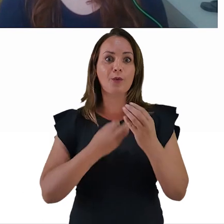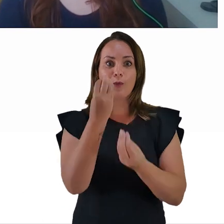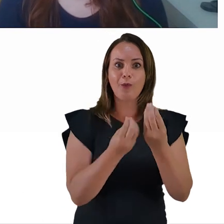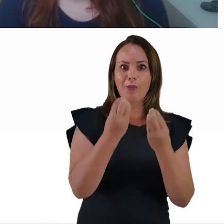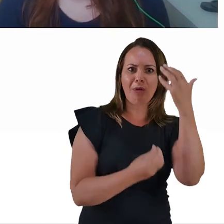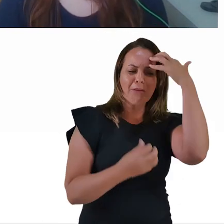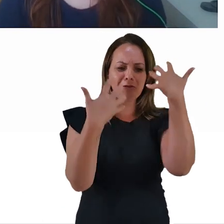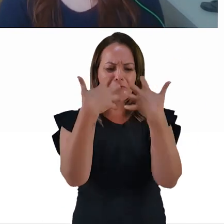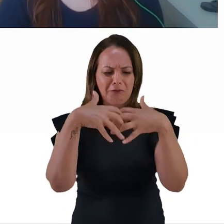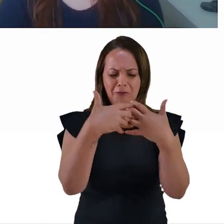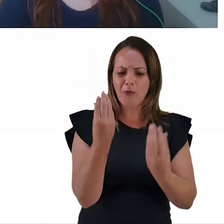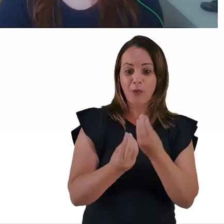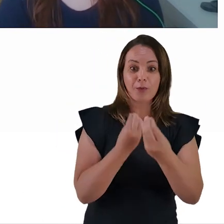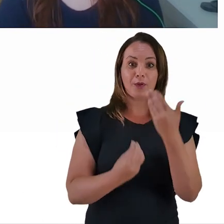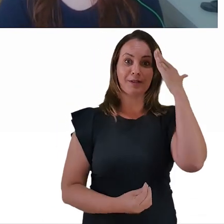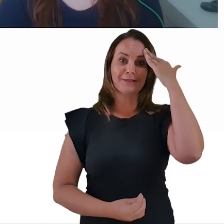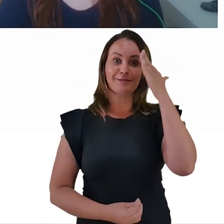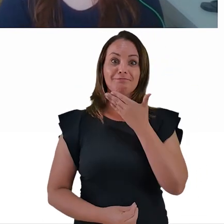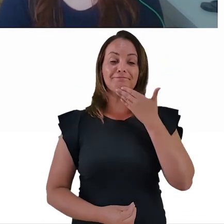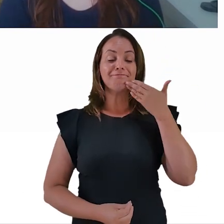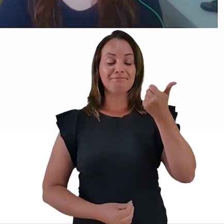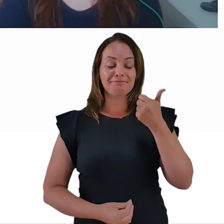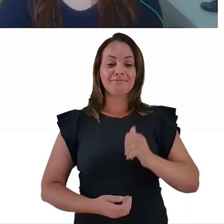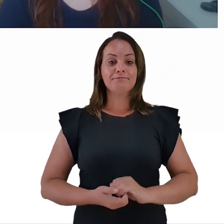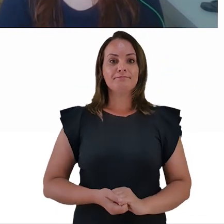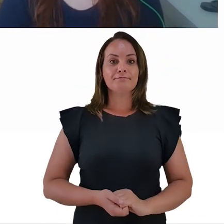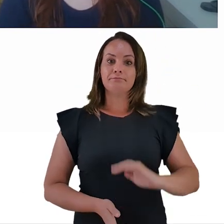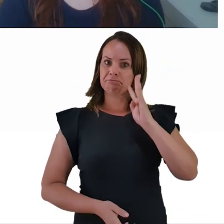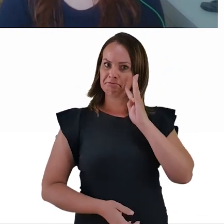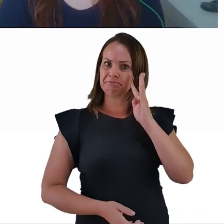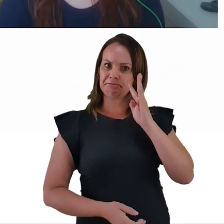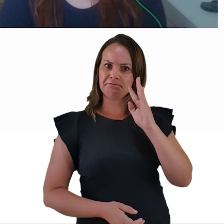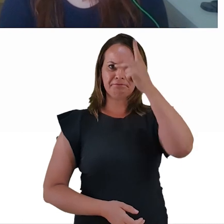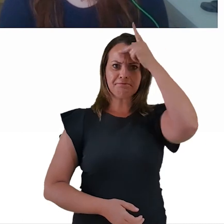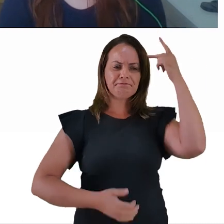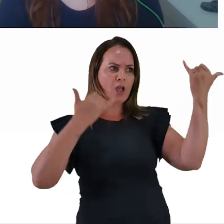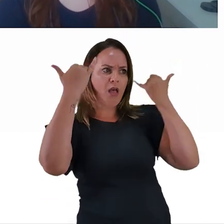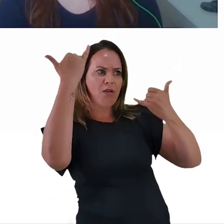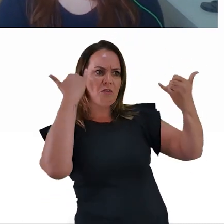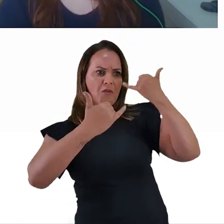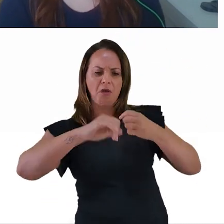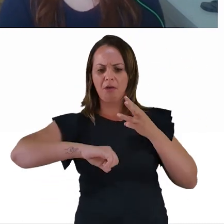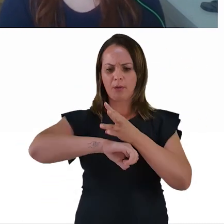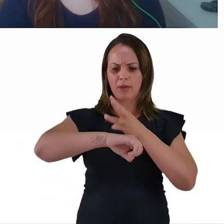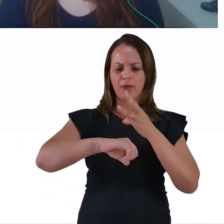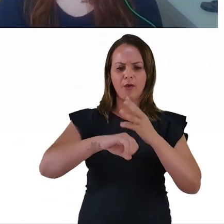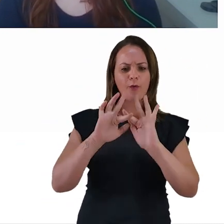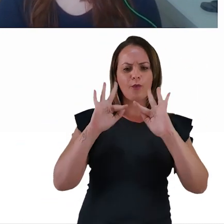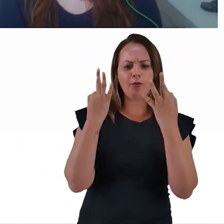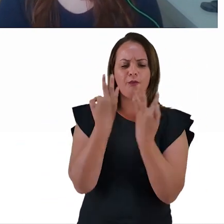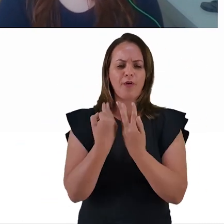coisa que a gente ainda não sabe. Muito legal. Agora, assim, as pessoas recebem informação toda hora no WhatsApp, os pais, as crianças sempre